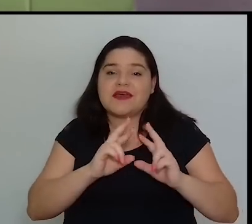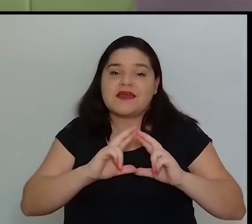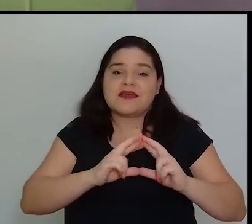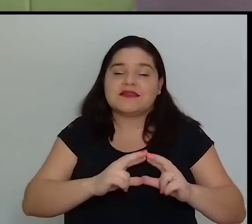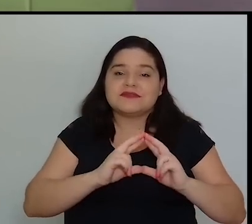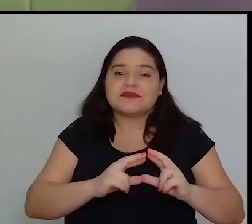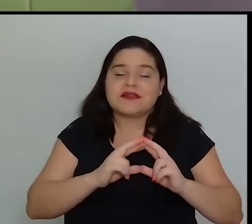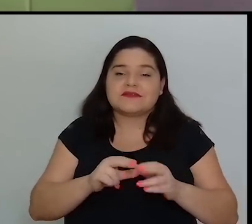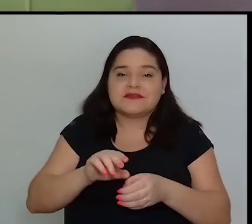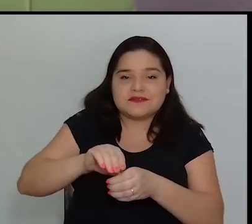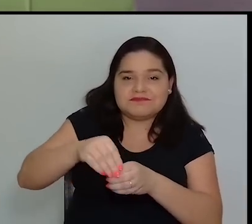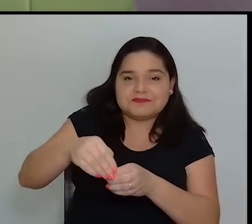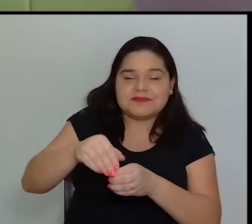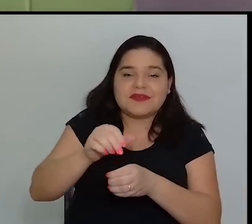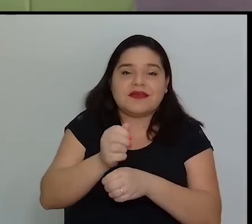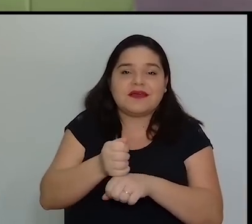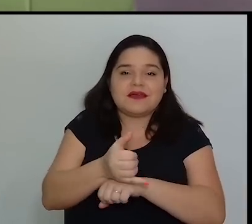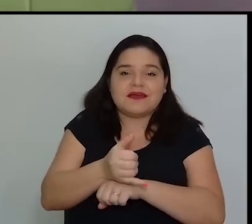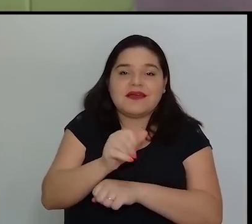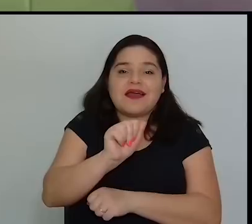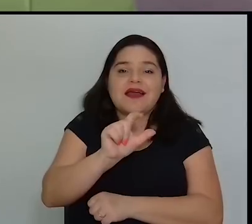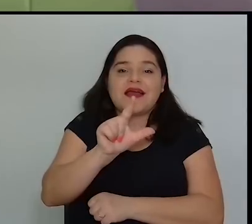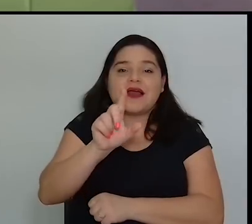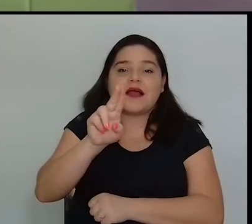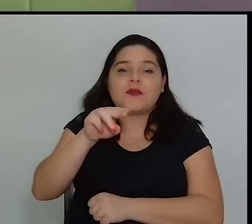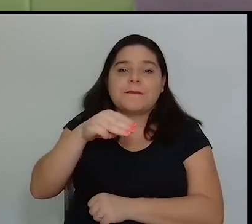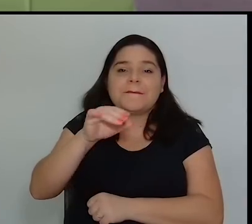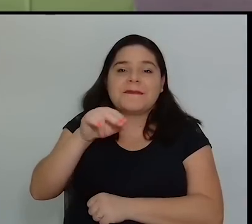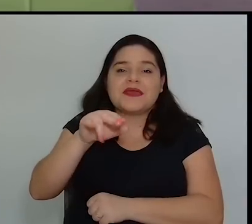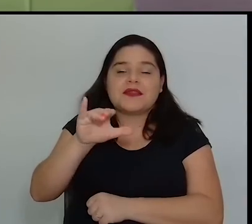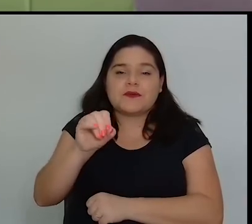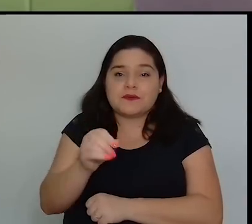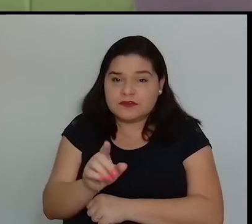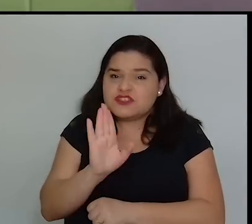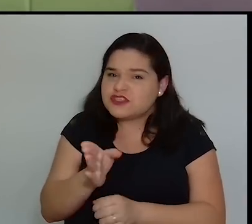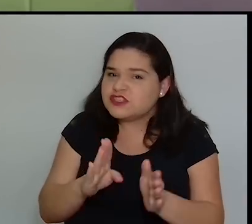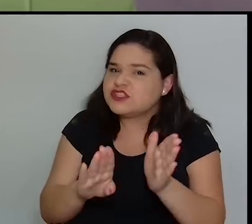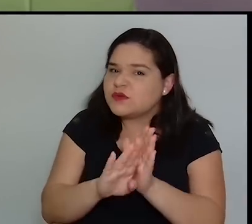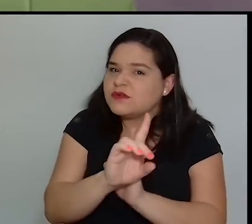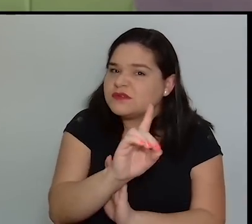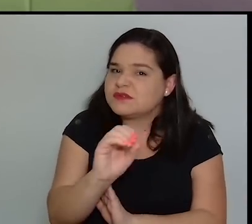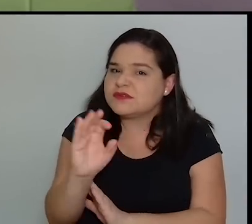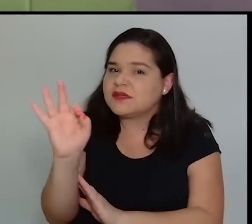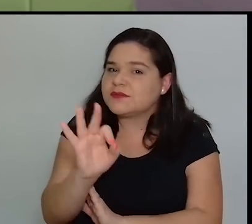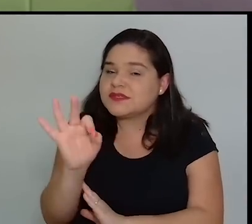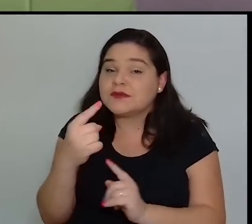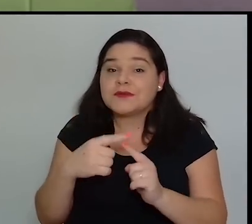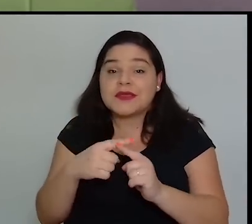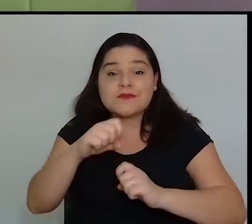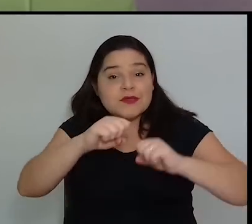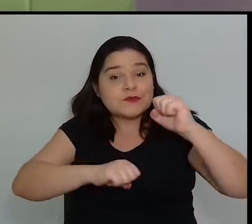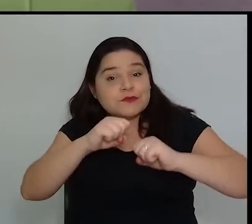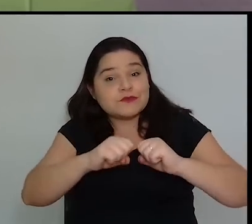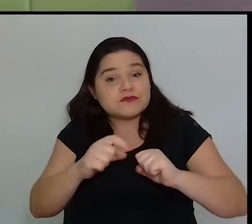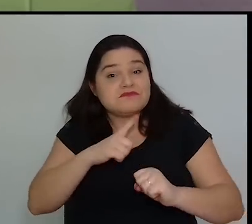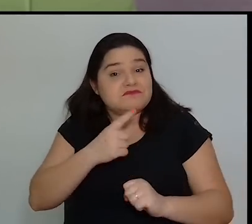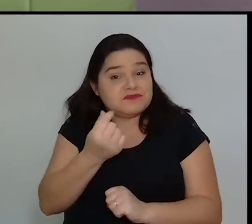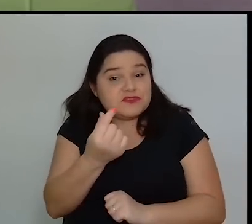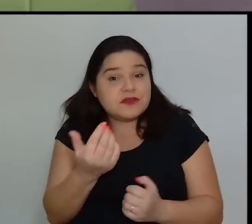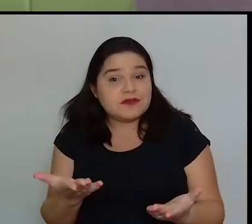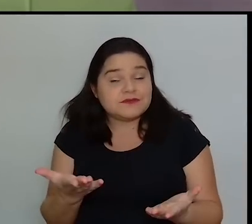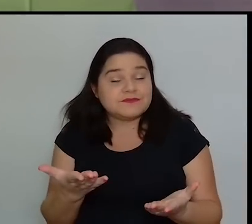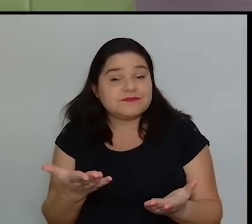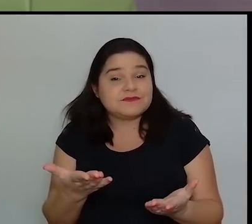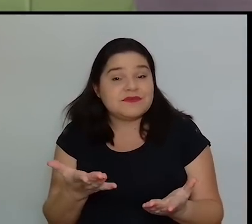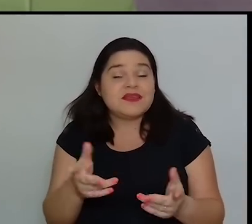alumínio principalmente 100% chegou a 100% por quê Porque virou uma indústria que dá dinheiro e